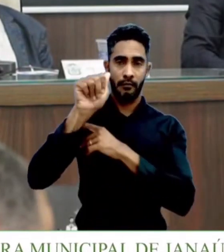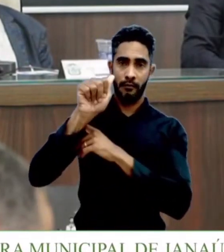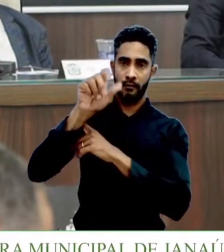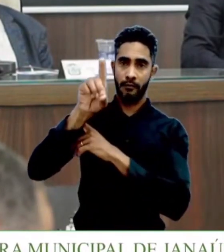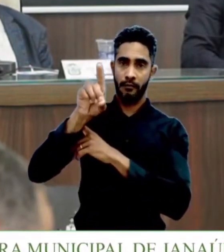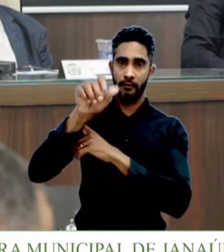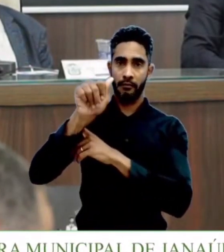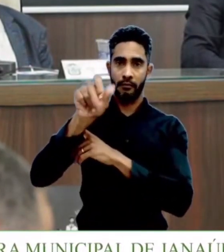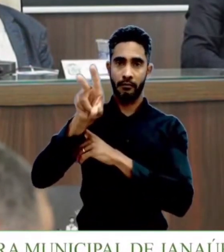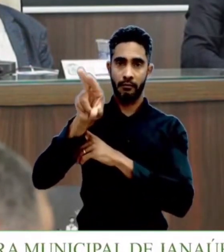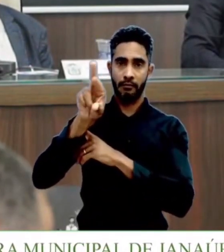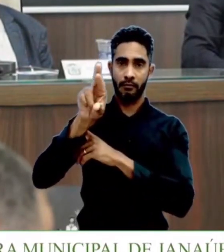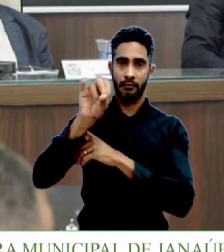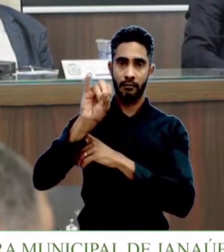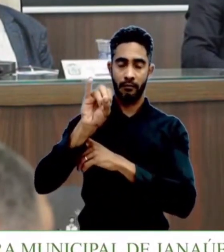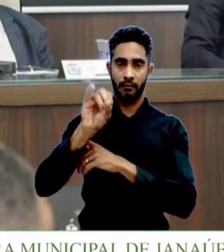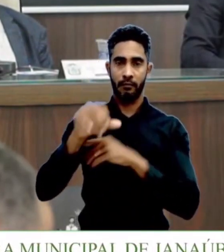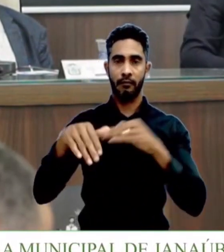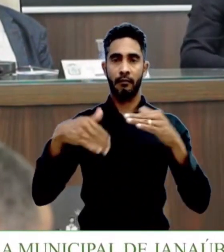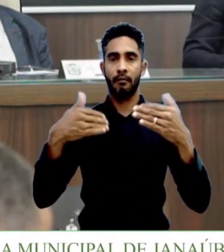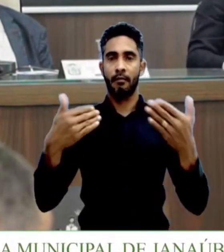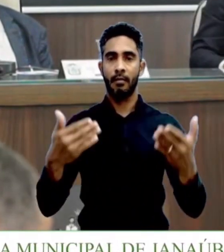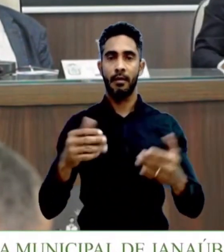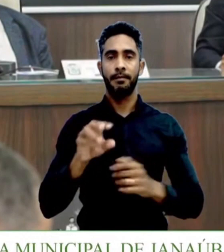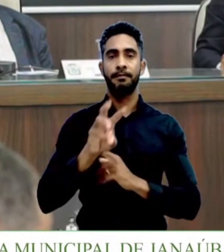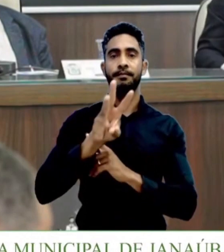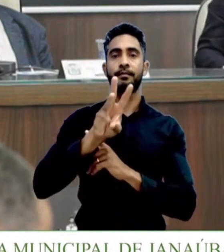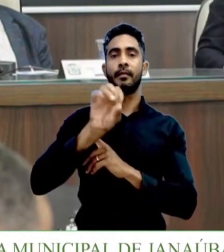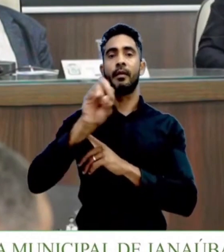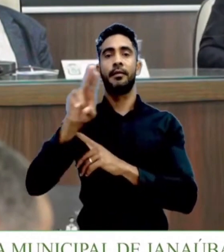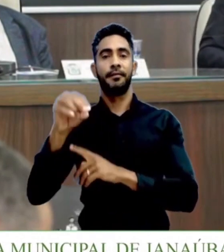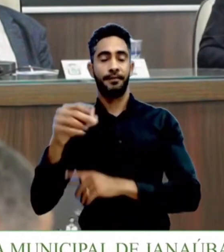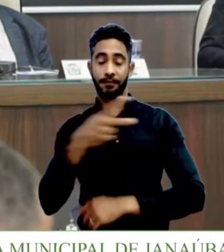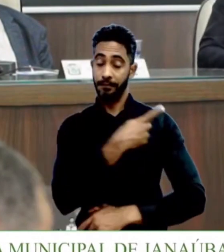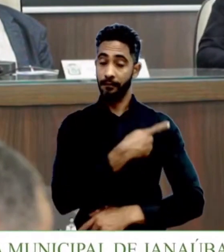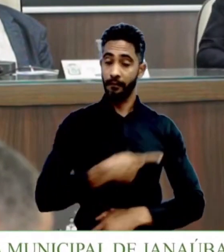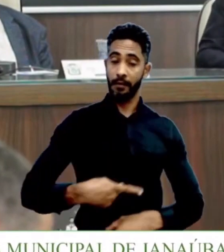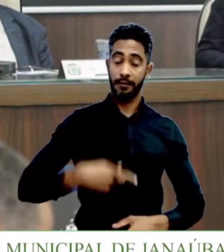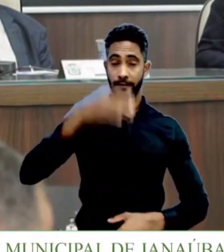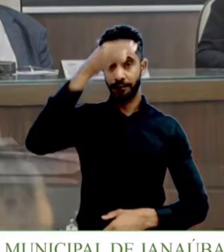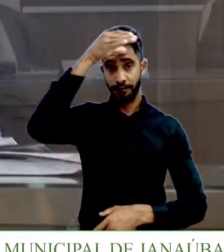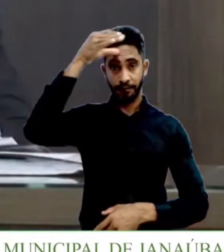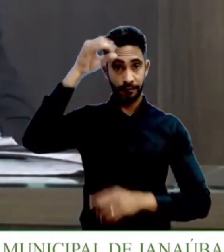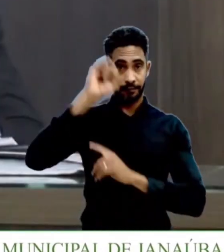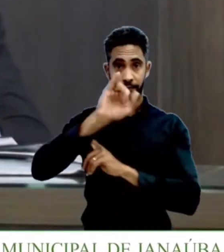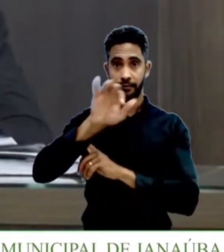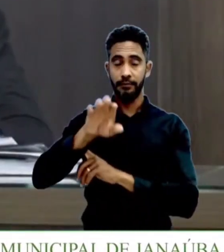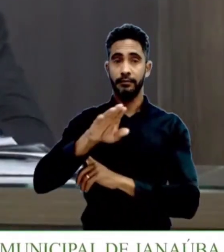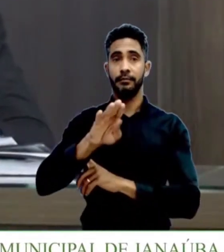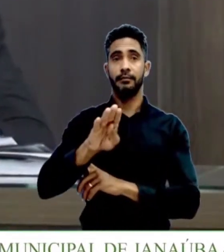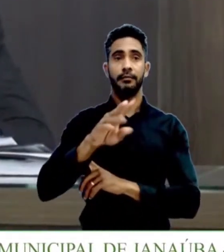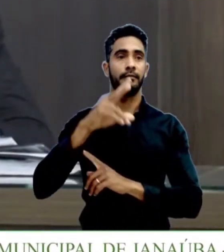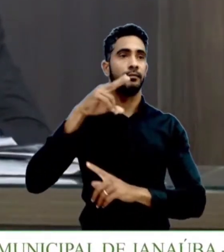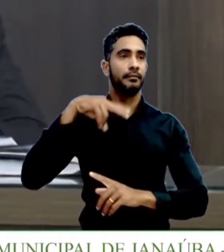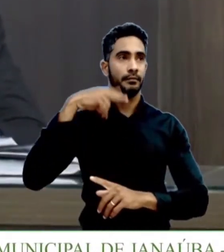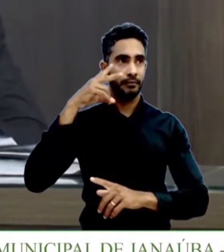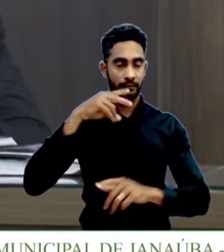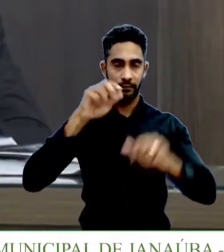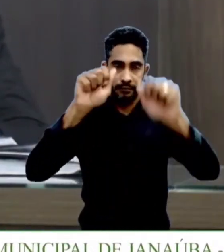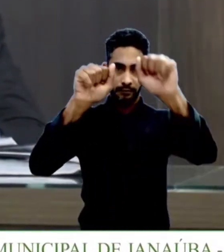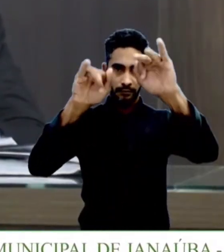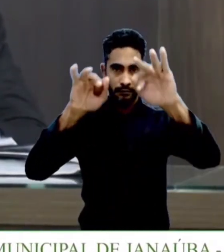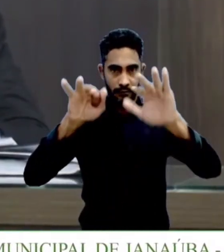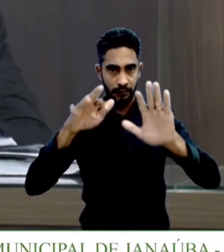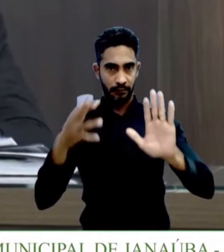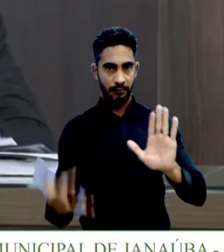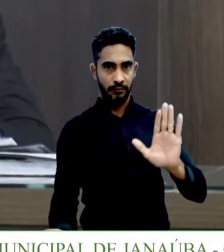Cordeiro. Excelentíssimo senhor Willis Carlos Lopes, presidente da Câmara Municipal de Janaúba. O vereador subassinado